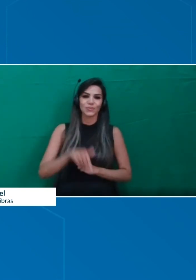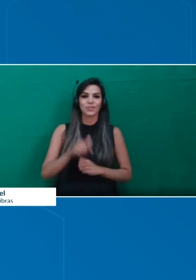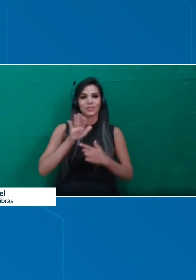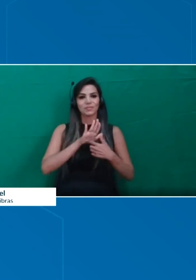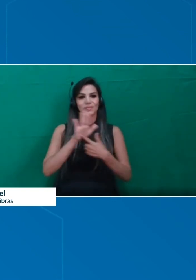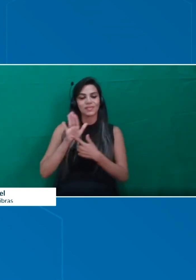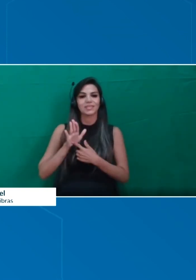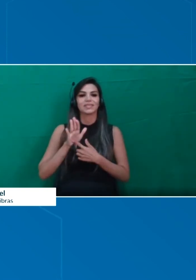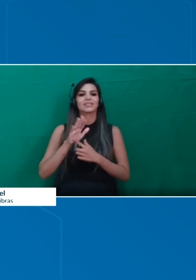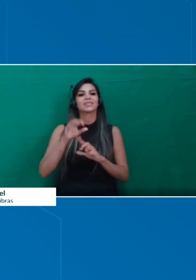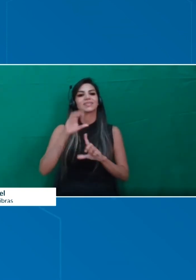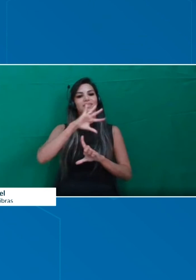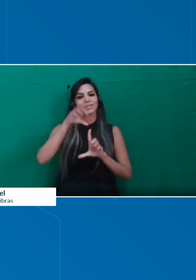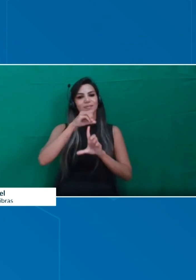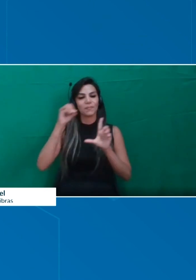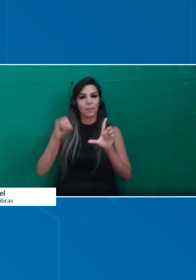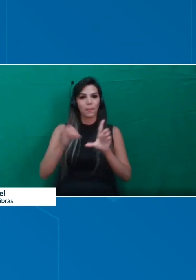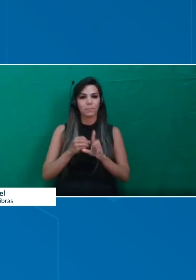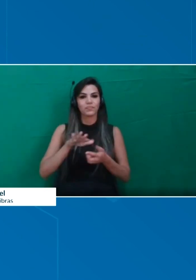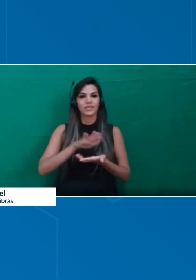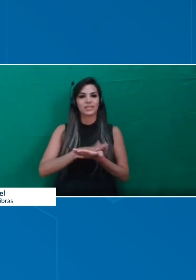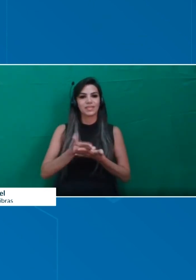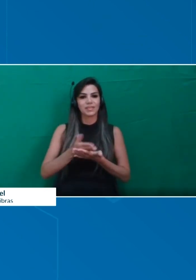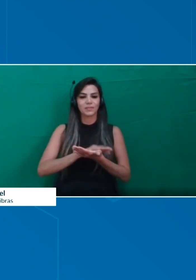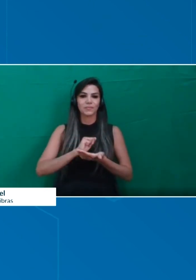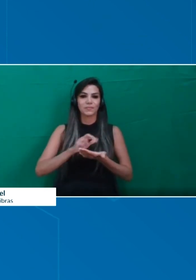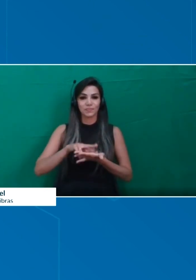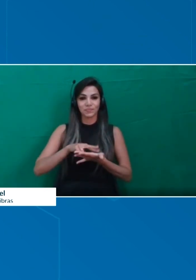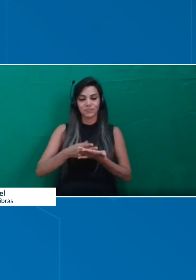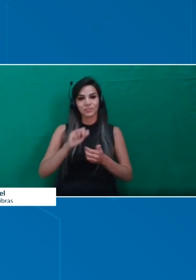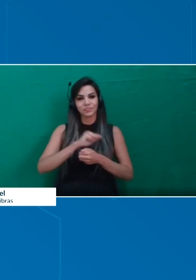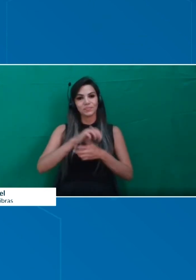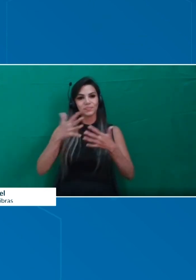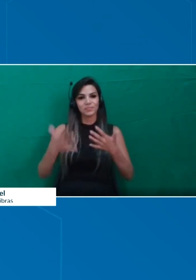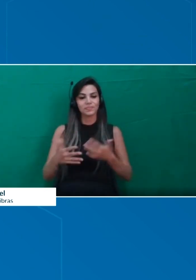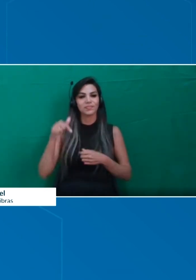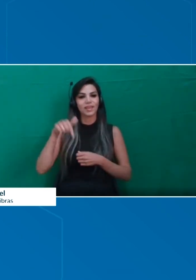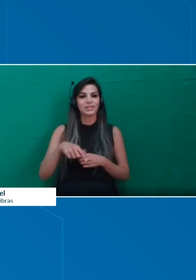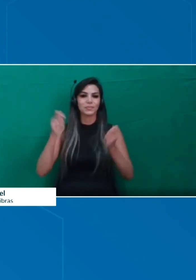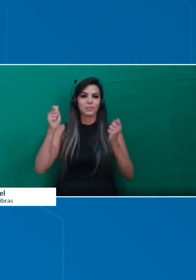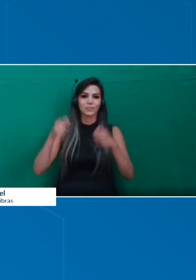programa, traduzindo para a língua brasileira de sinais, tornando esse